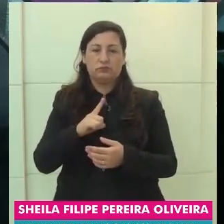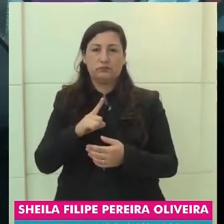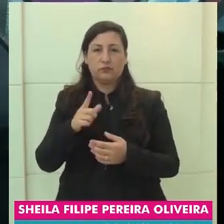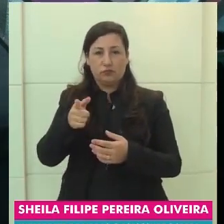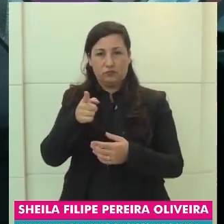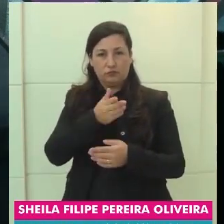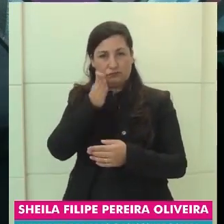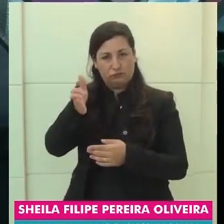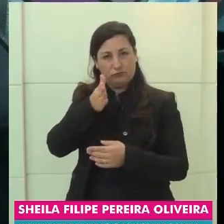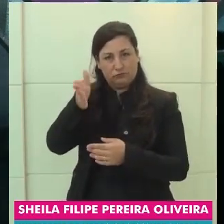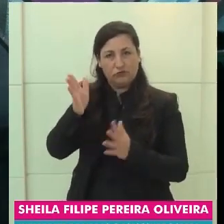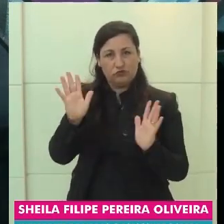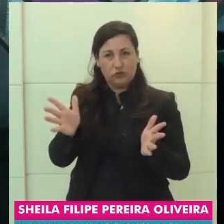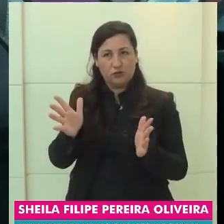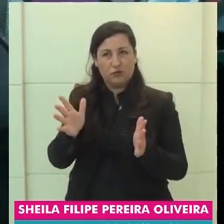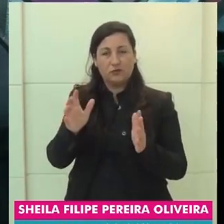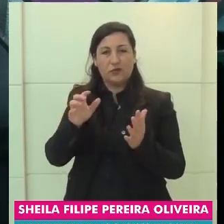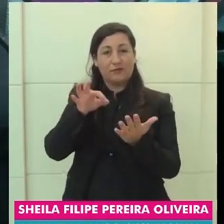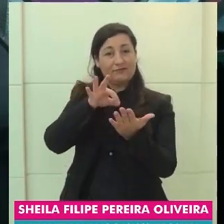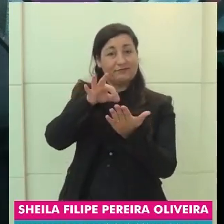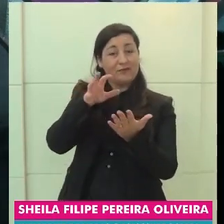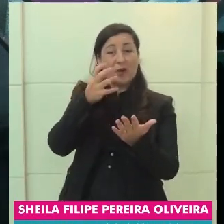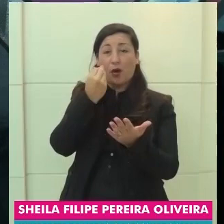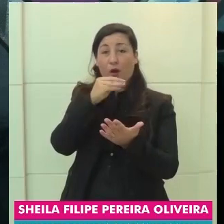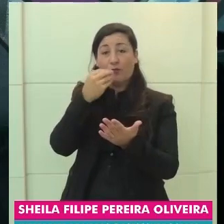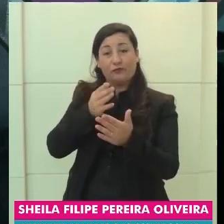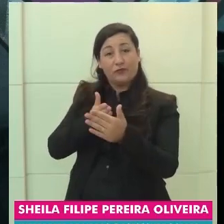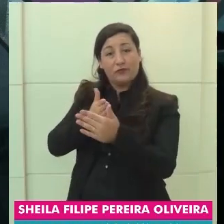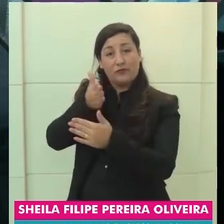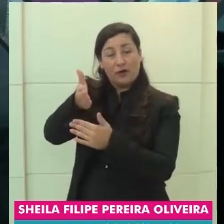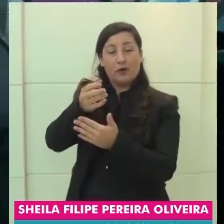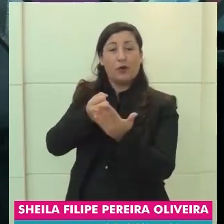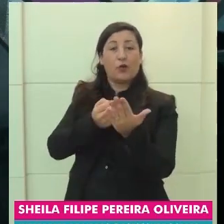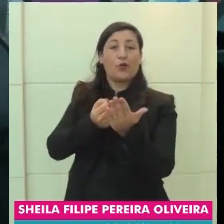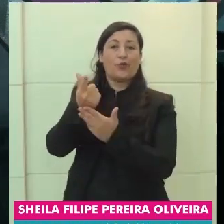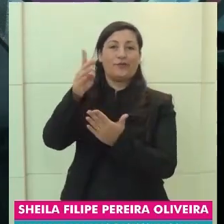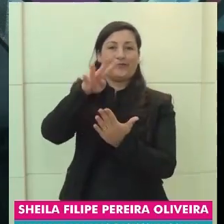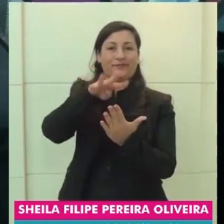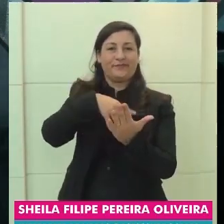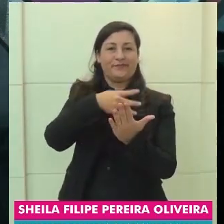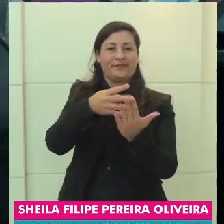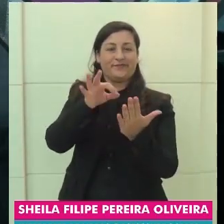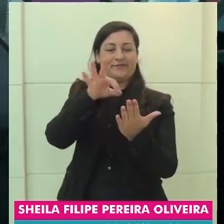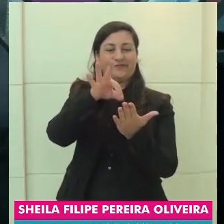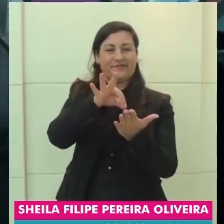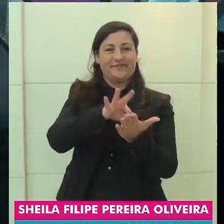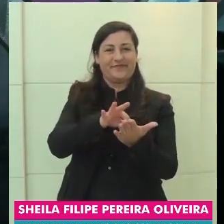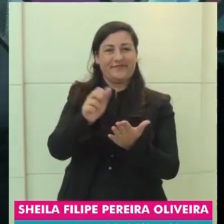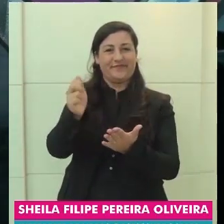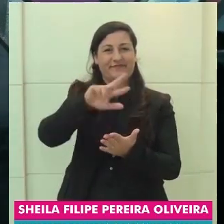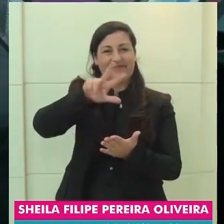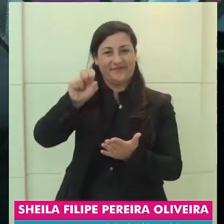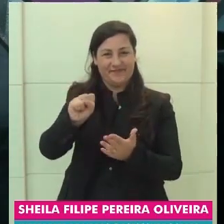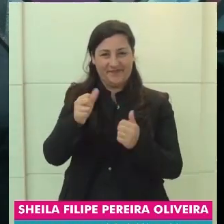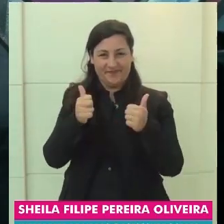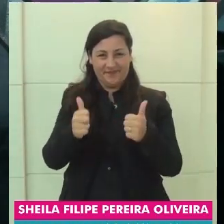Vila São José, já adquira a cartela aí do Bingo da Azesc. Então,